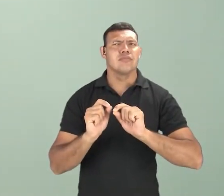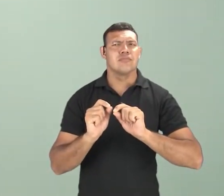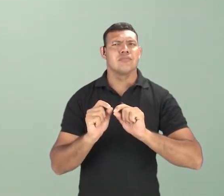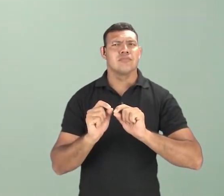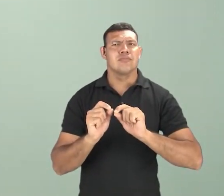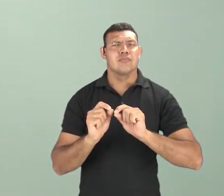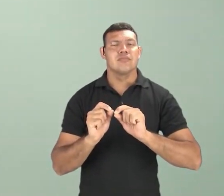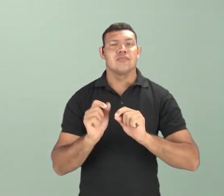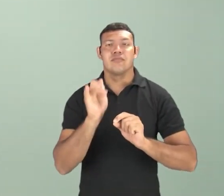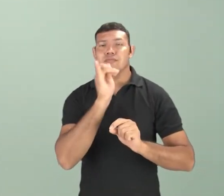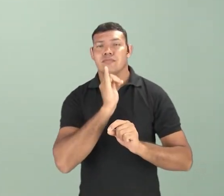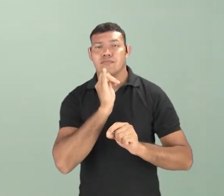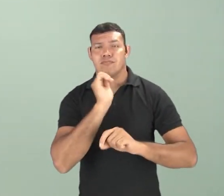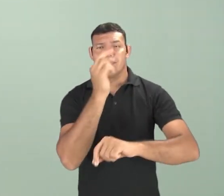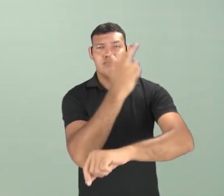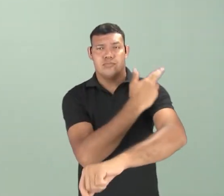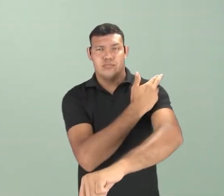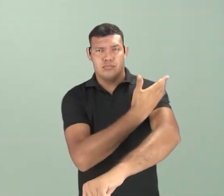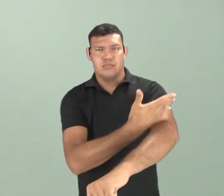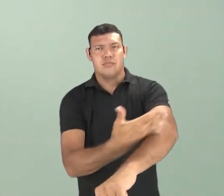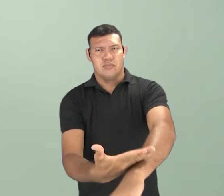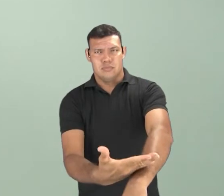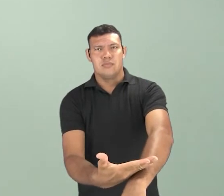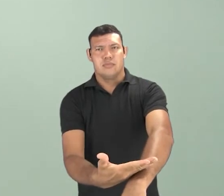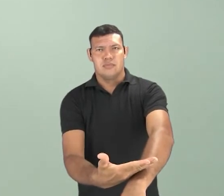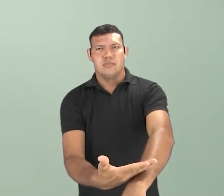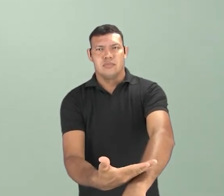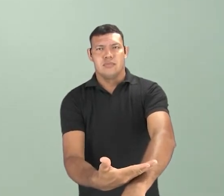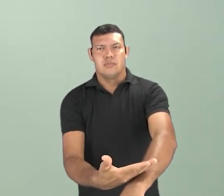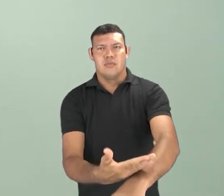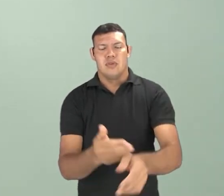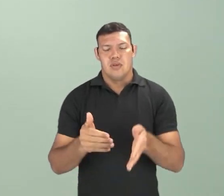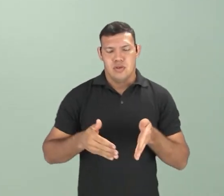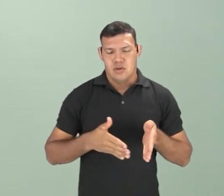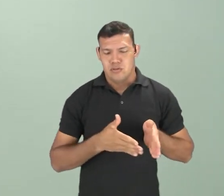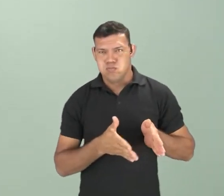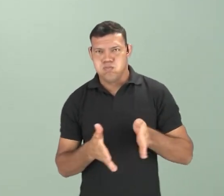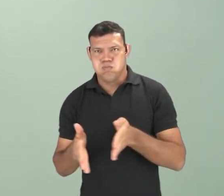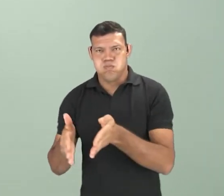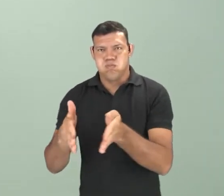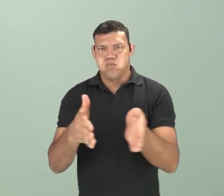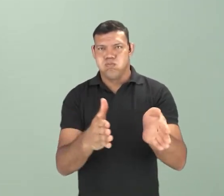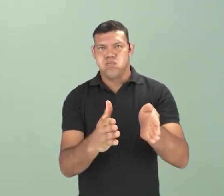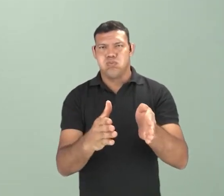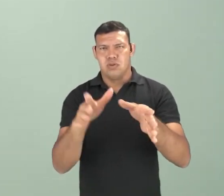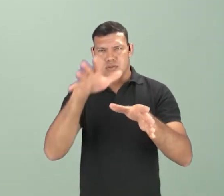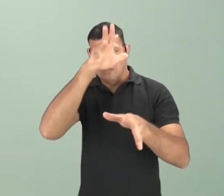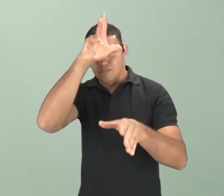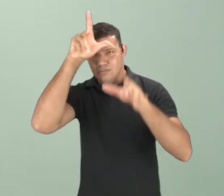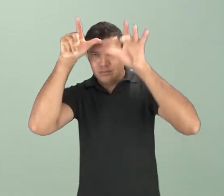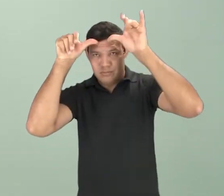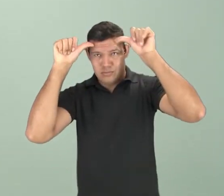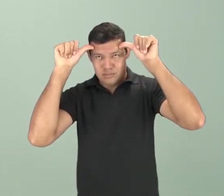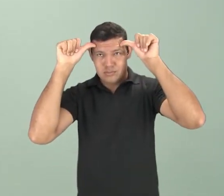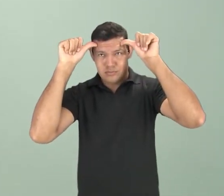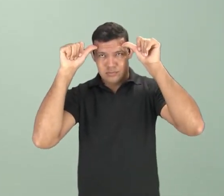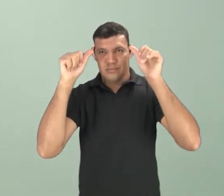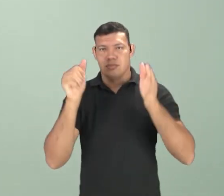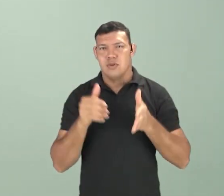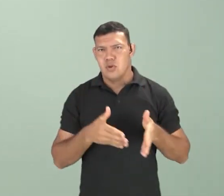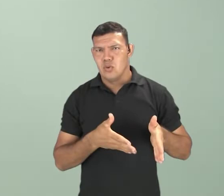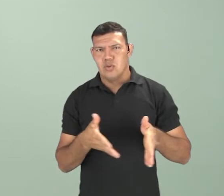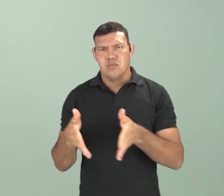principalmente vamos pegar aqui o exemplo aqui de Rio Branco, né, o nosso Rio Acre, ele está passando por essa situação